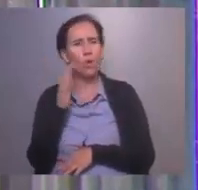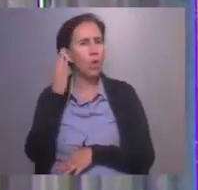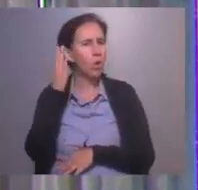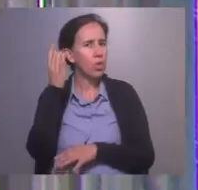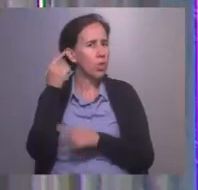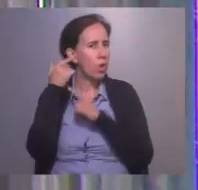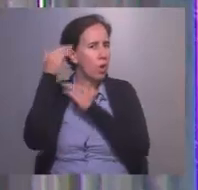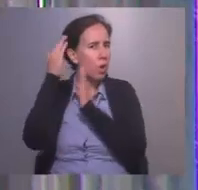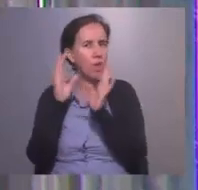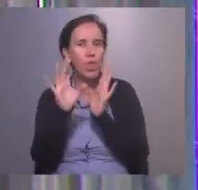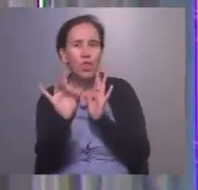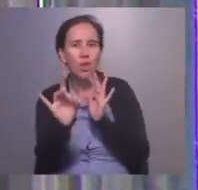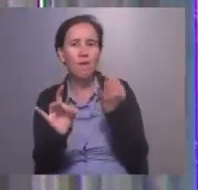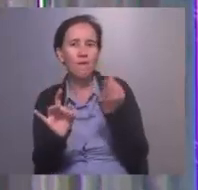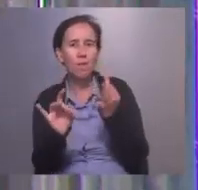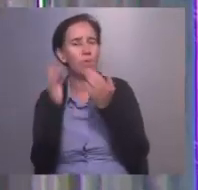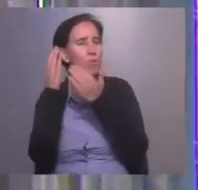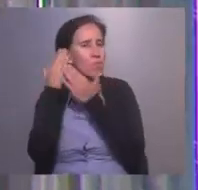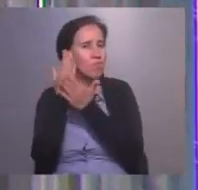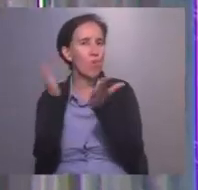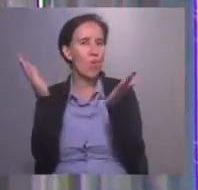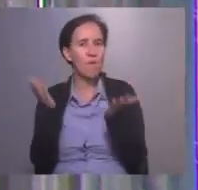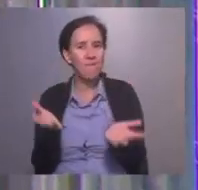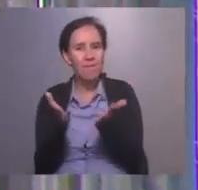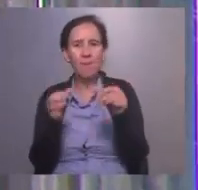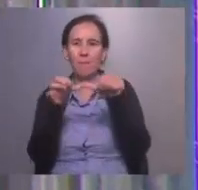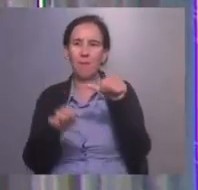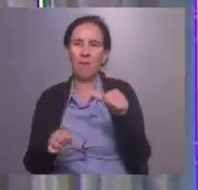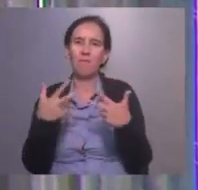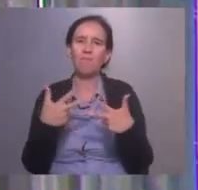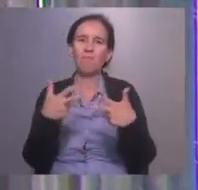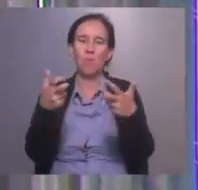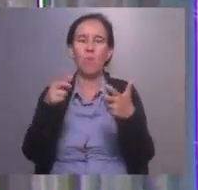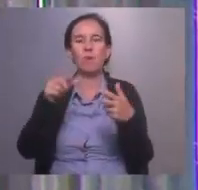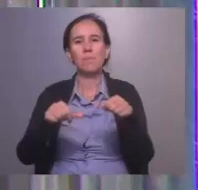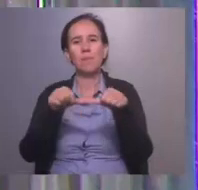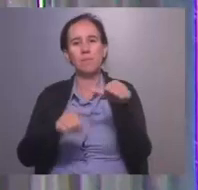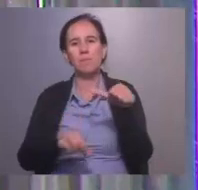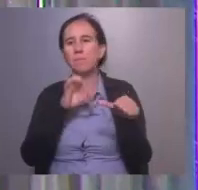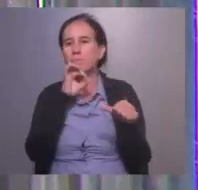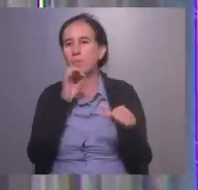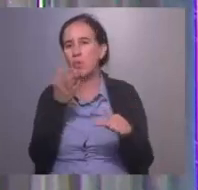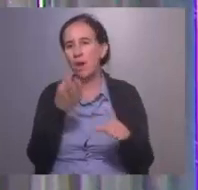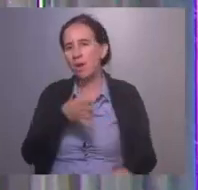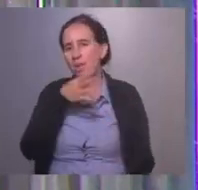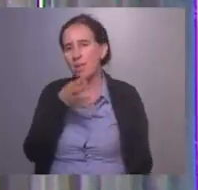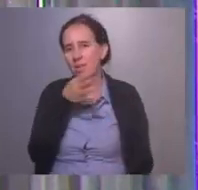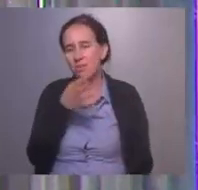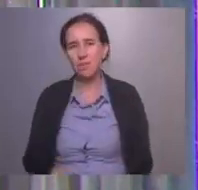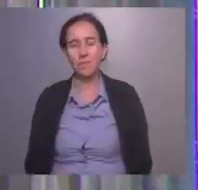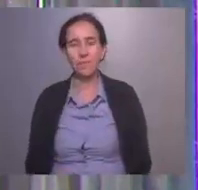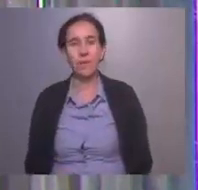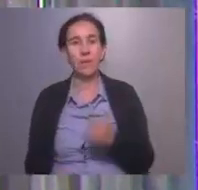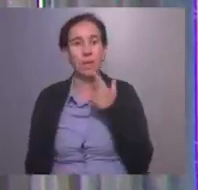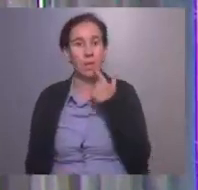ouvidos, para que se abrissem à palavra e ao discurso do bispo. Tocou-lhe